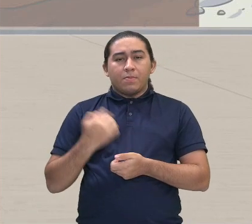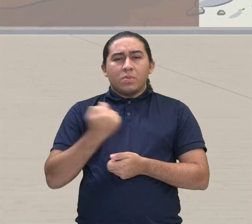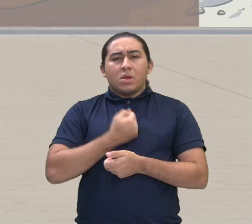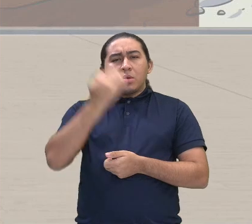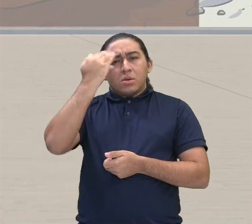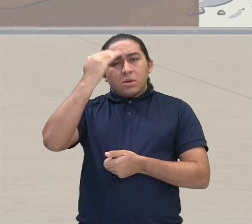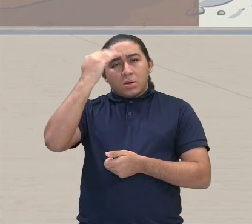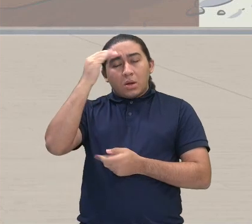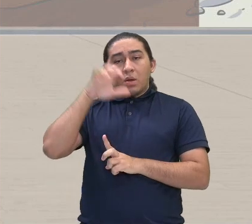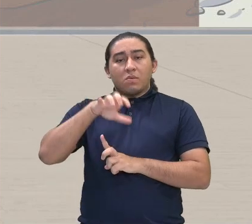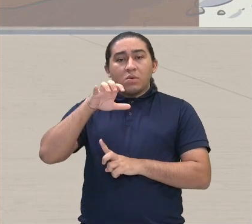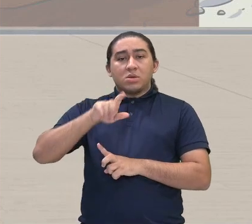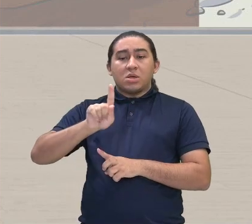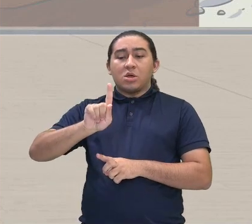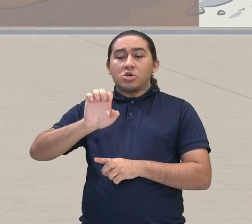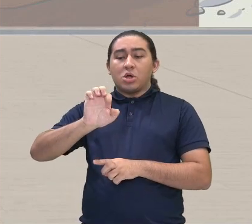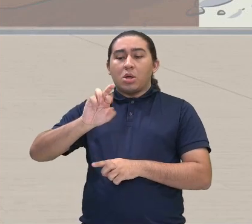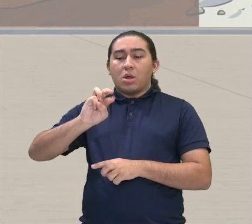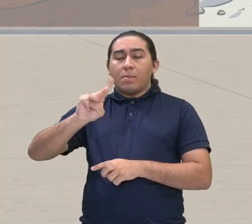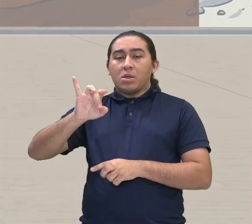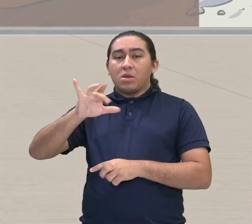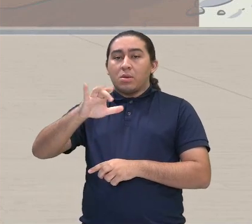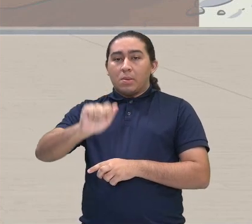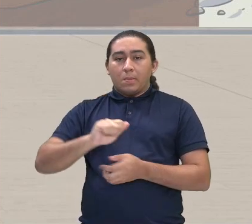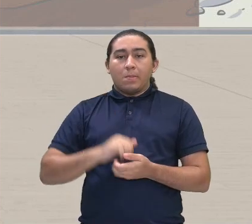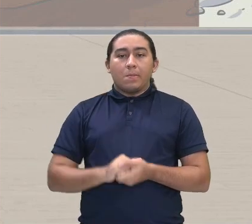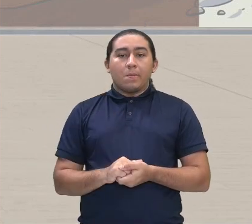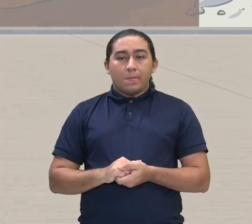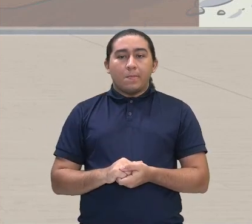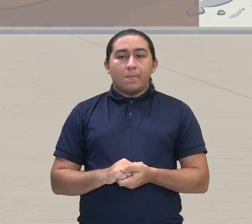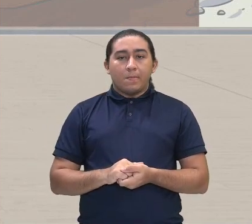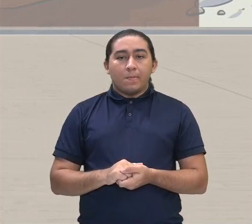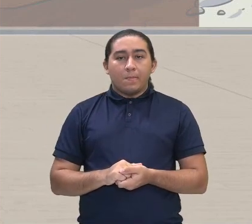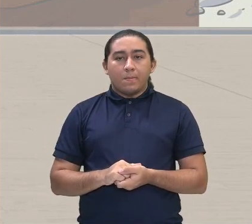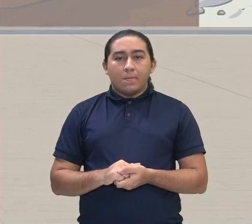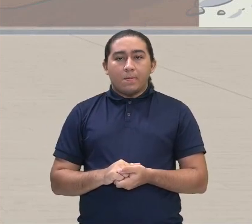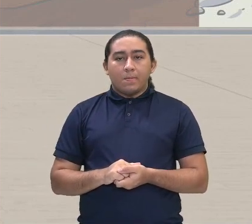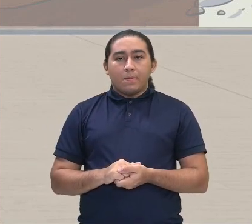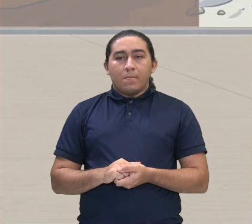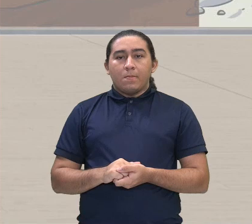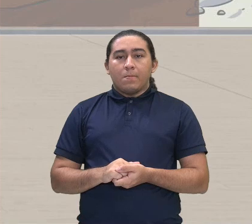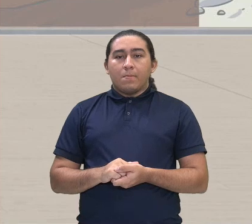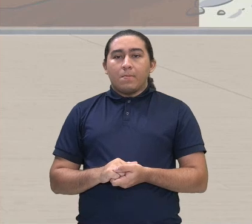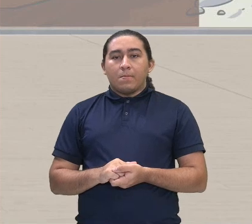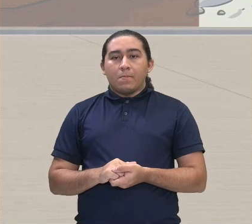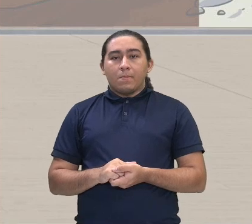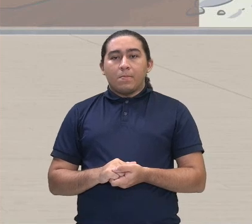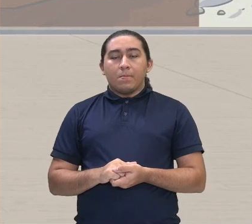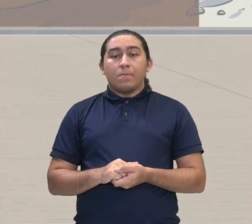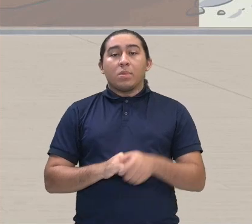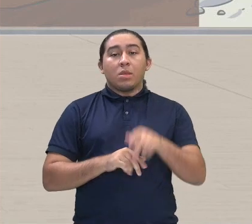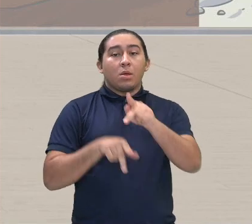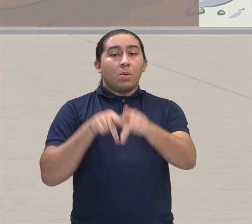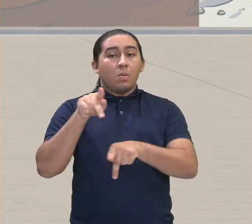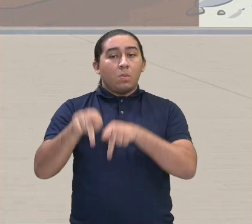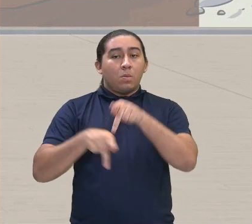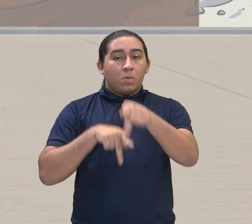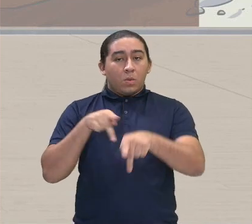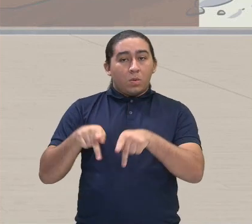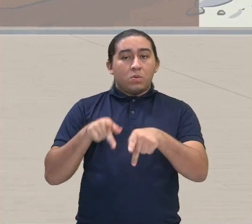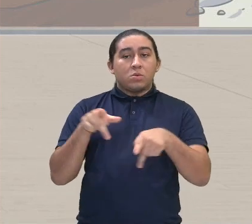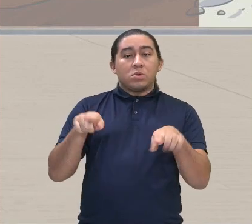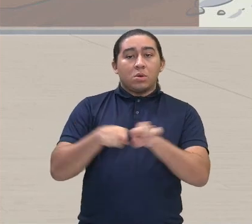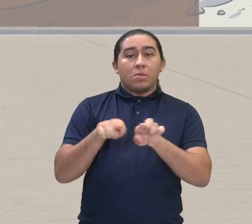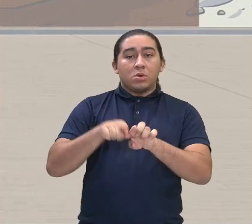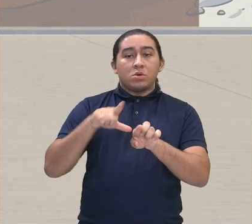germânica. Os costumes dos povos bárbaros, como a relação de fidelidade entre guerreiros e líderes,